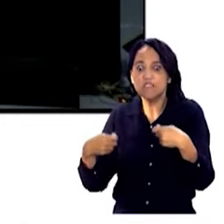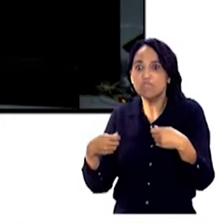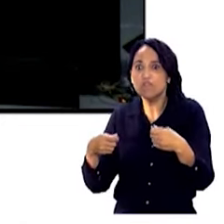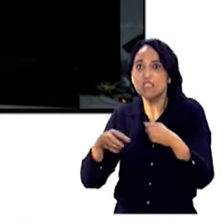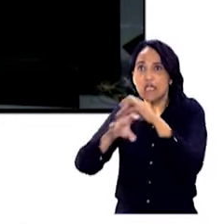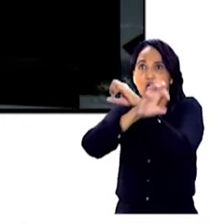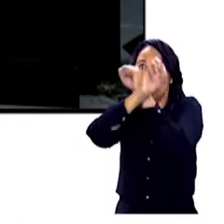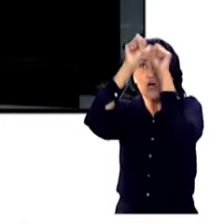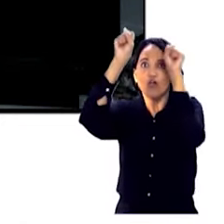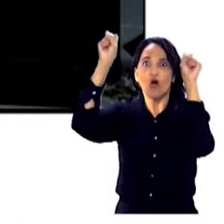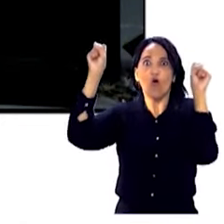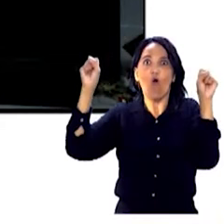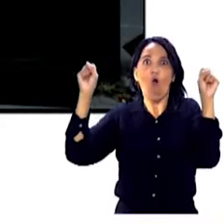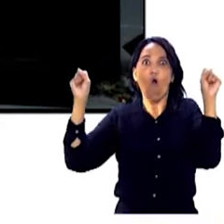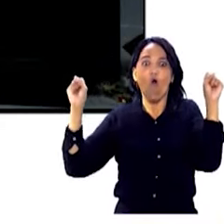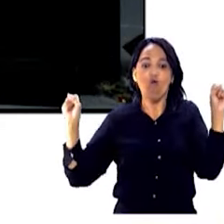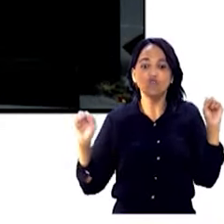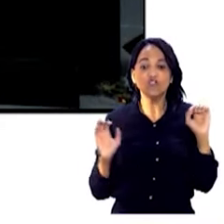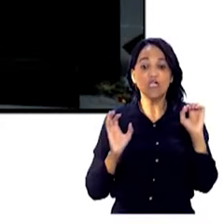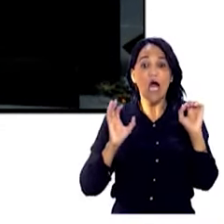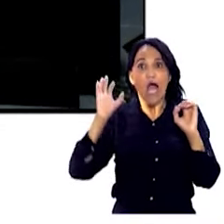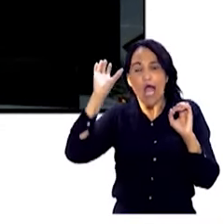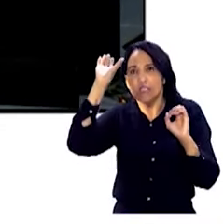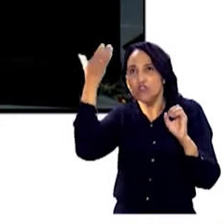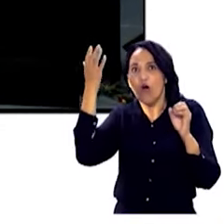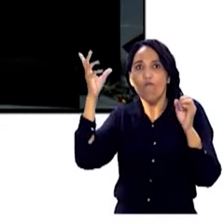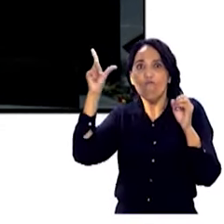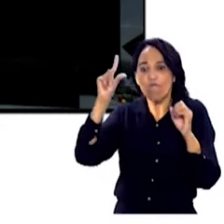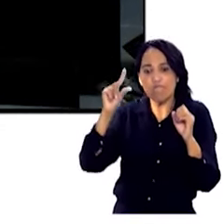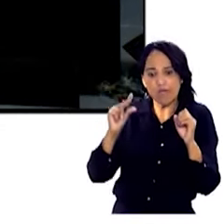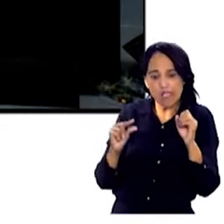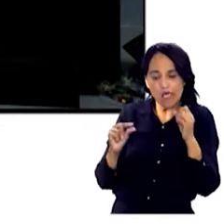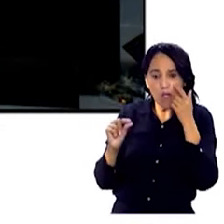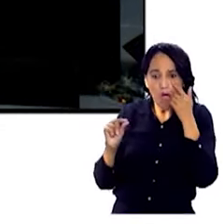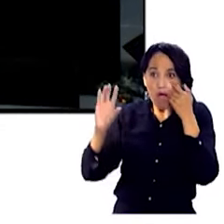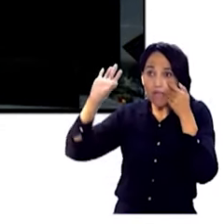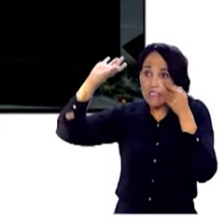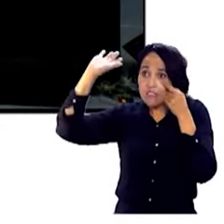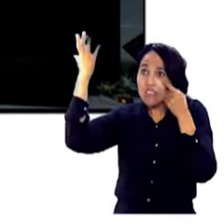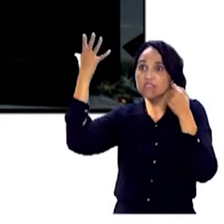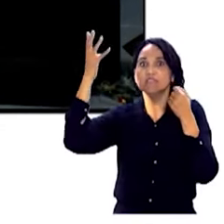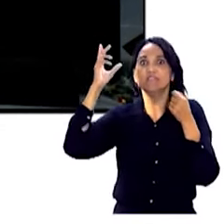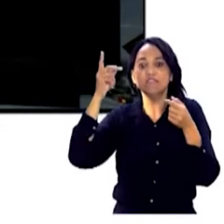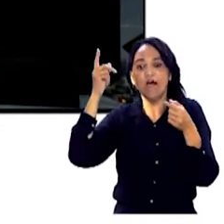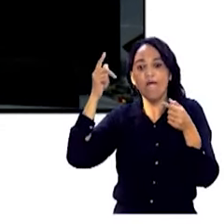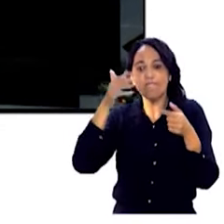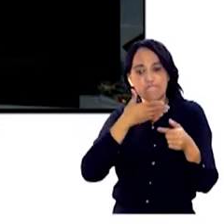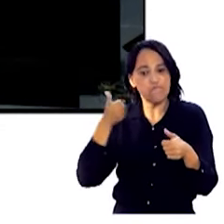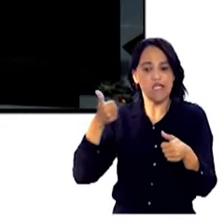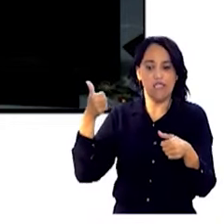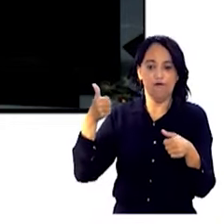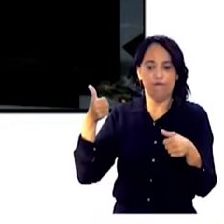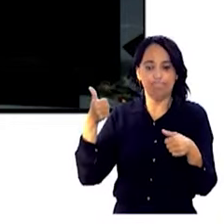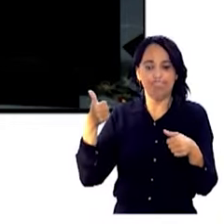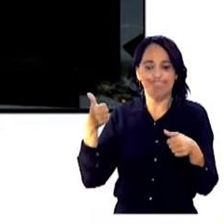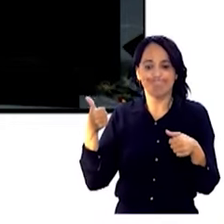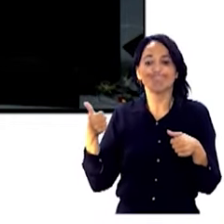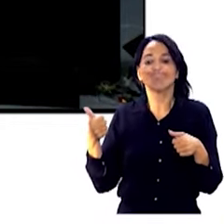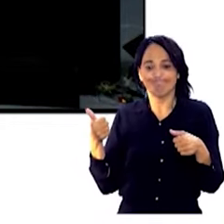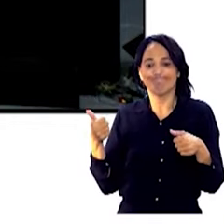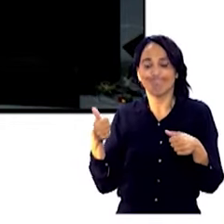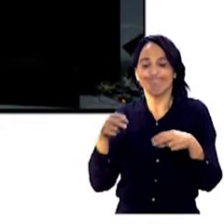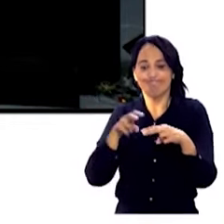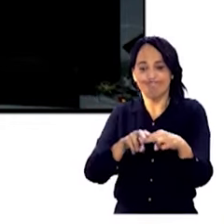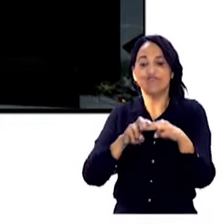supremas decidam menos para que possam decidir melhor por isso que nós